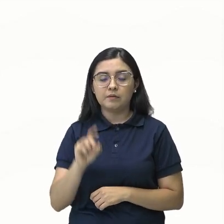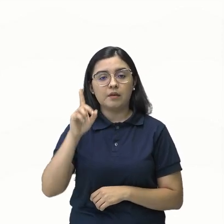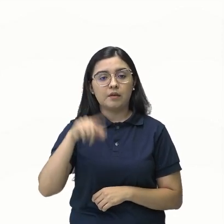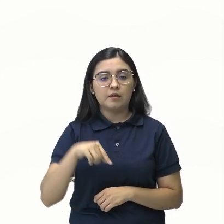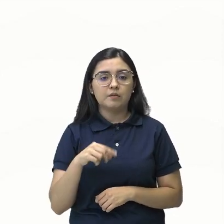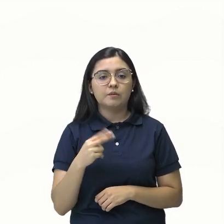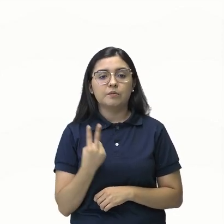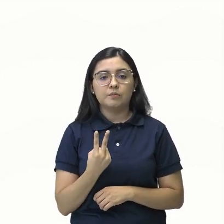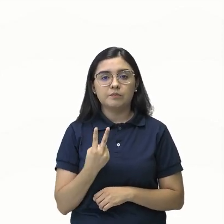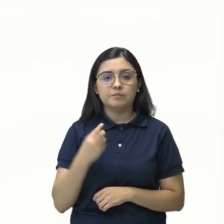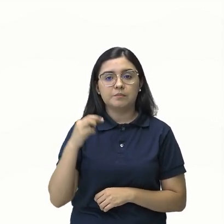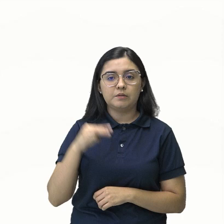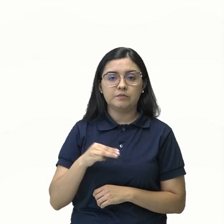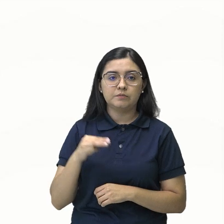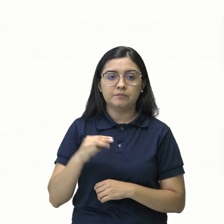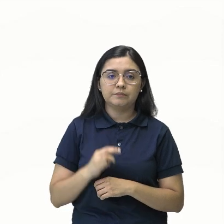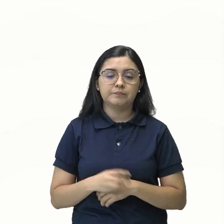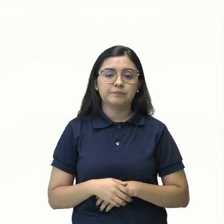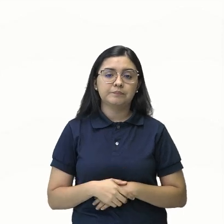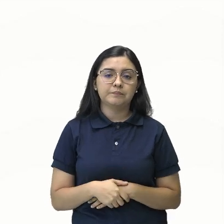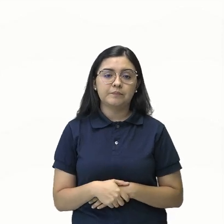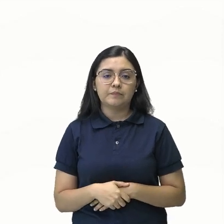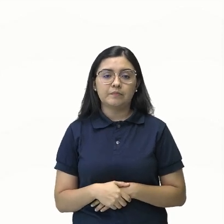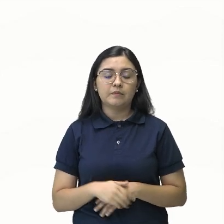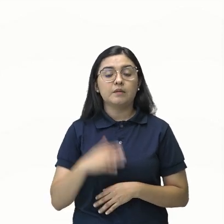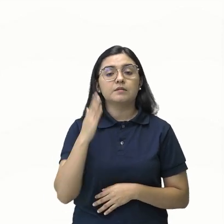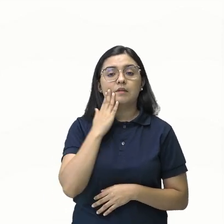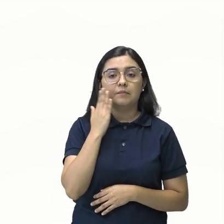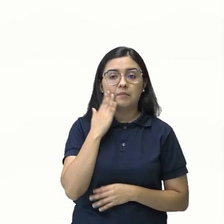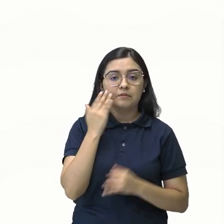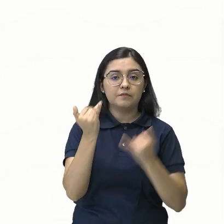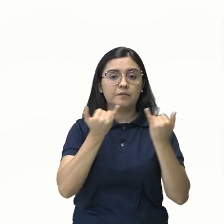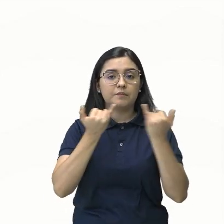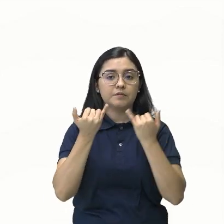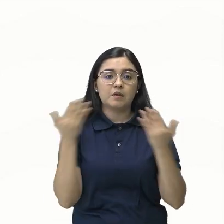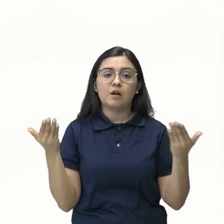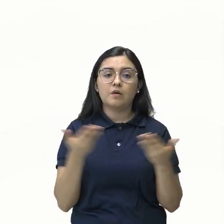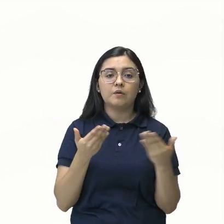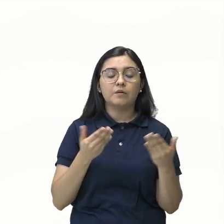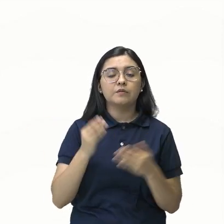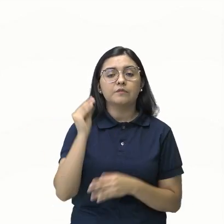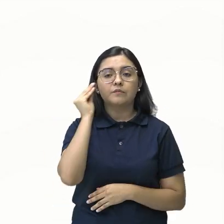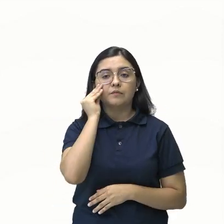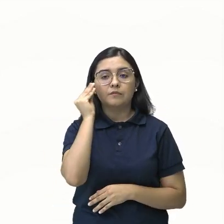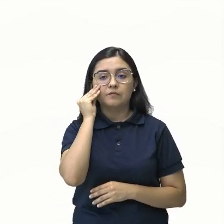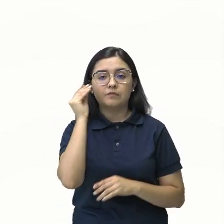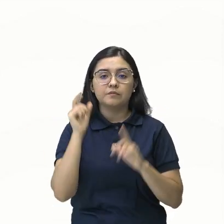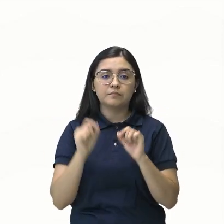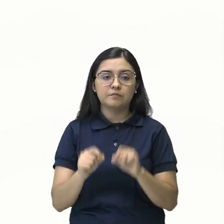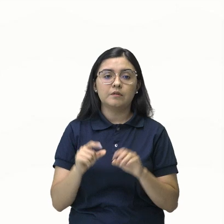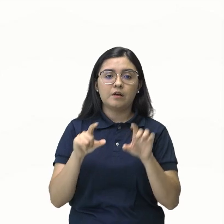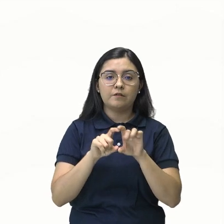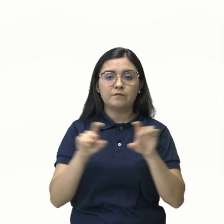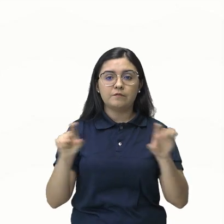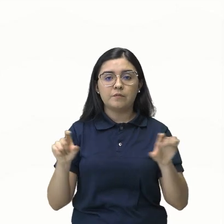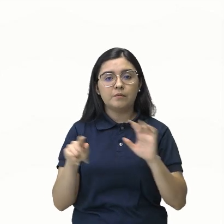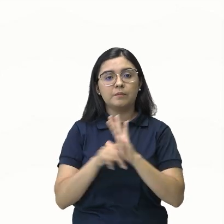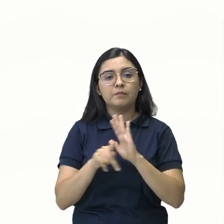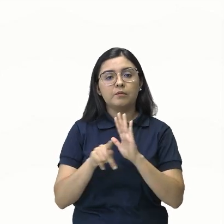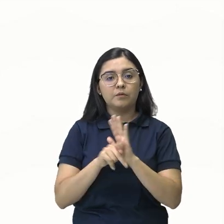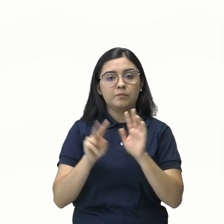é 2 metros. Sabendo disso, né, vamos aí à nossa fórmula do